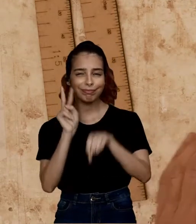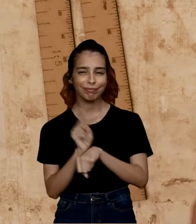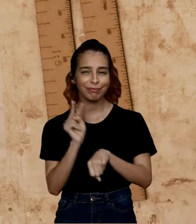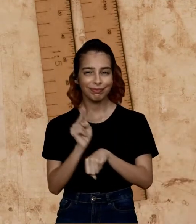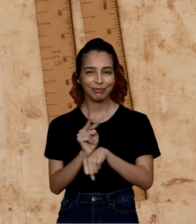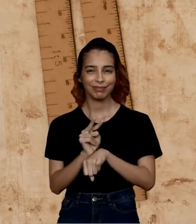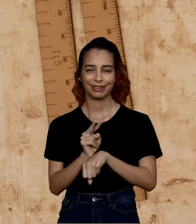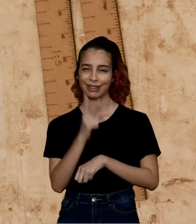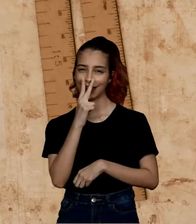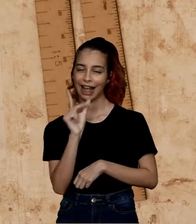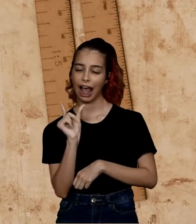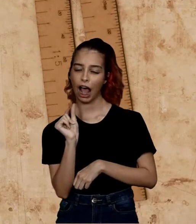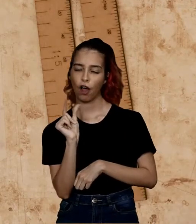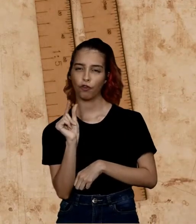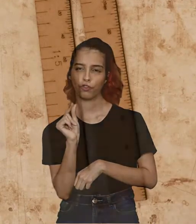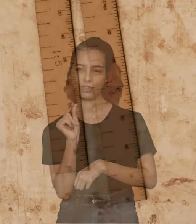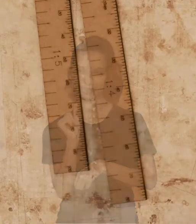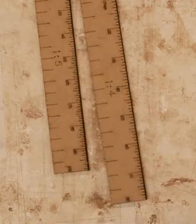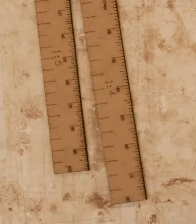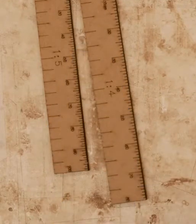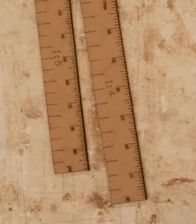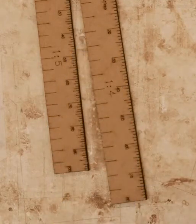alfinetes.